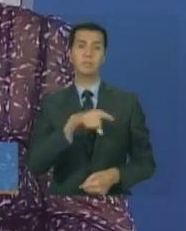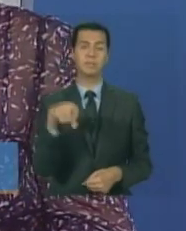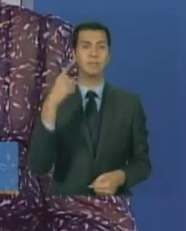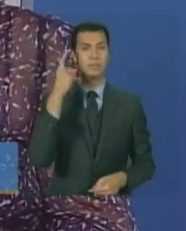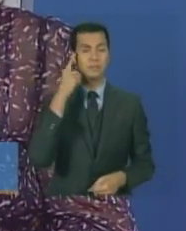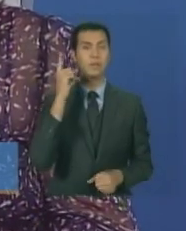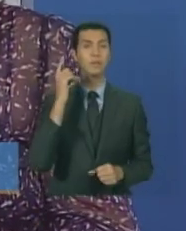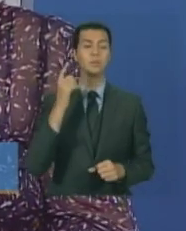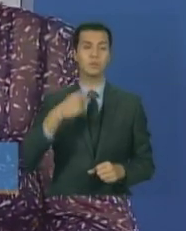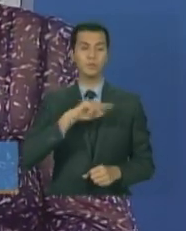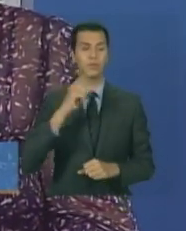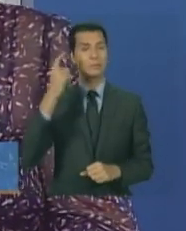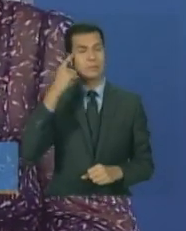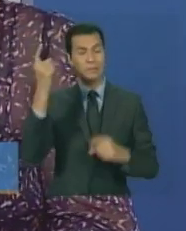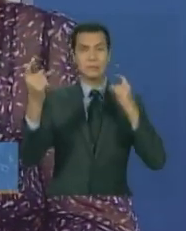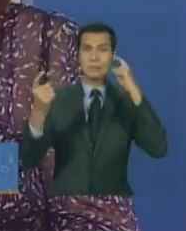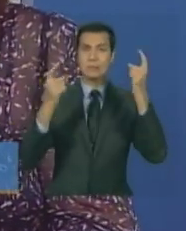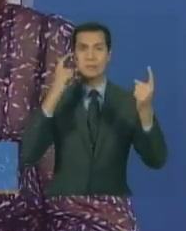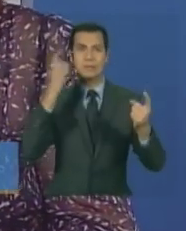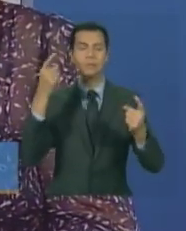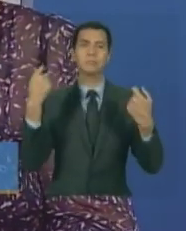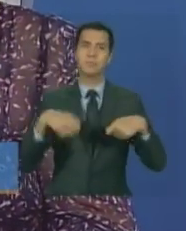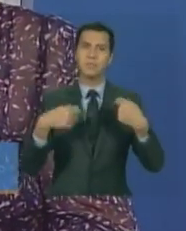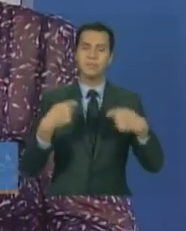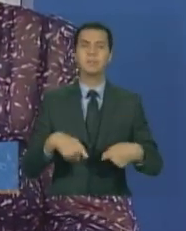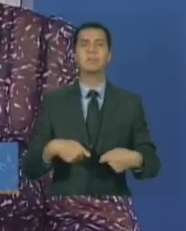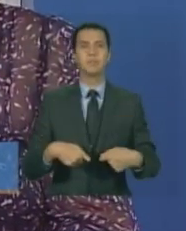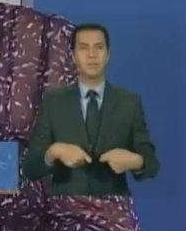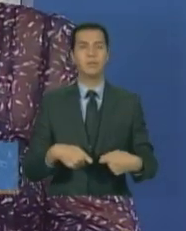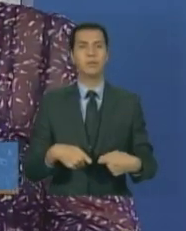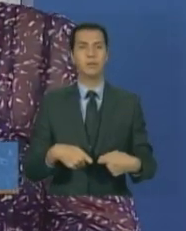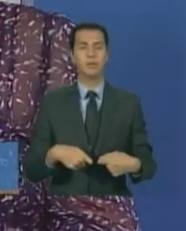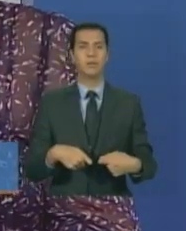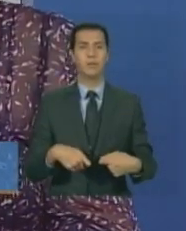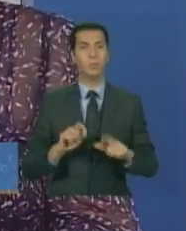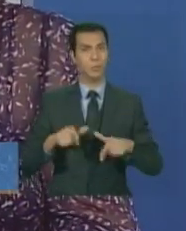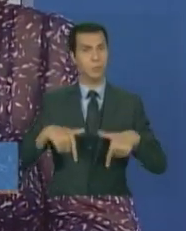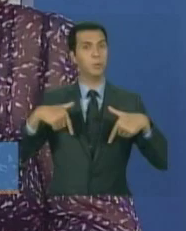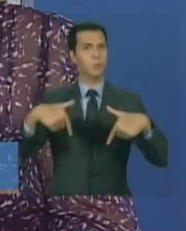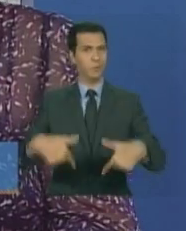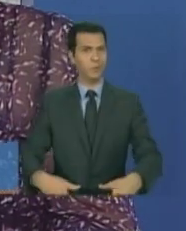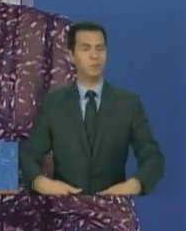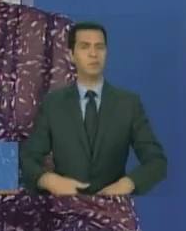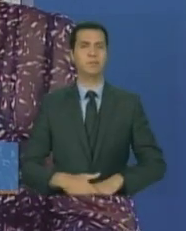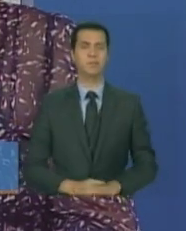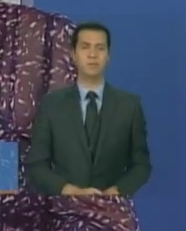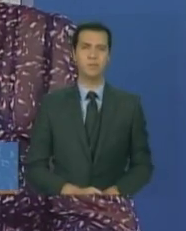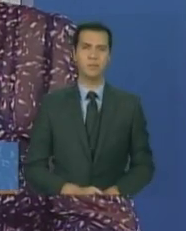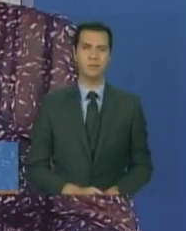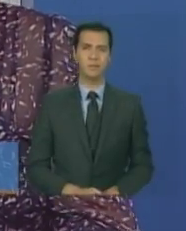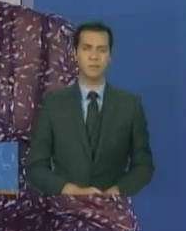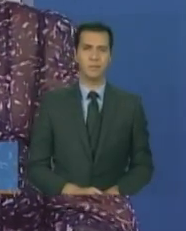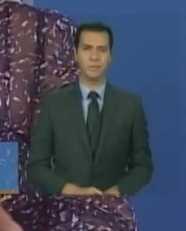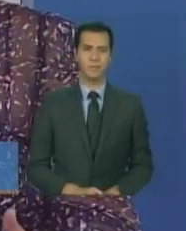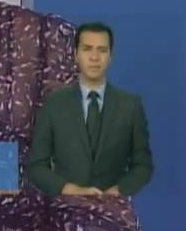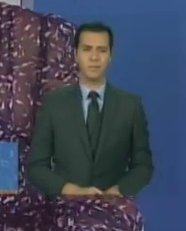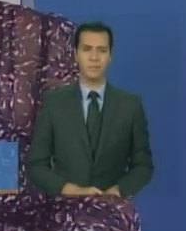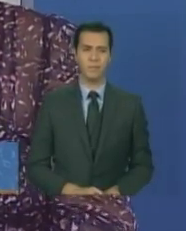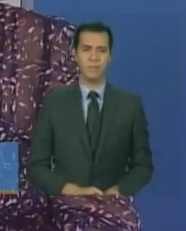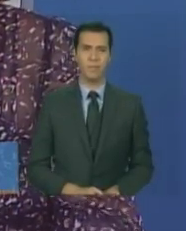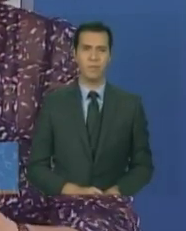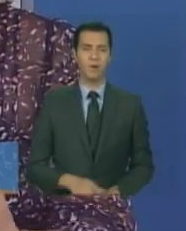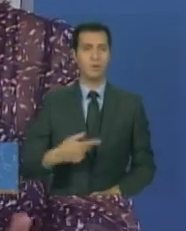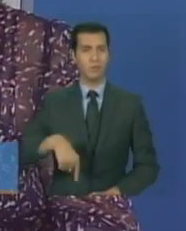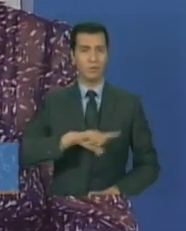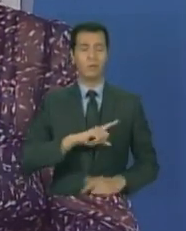muita criatividade, né? É um desafio, como eu disse anteriormente, um desafio muito grande. E a gente tem que estar